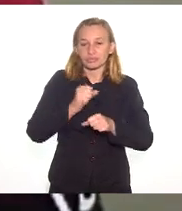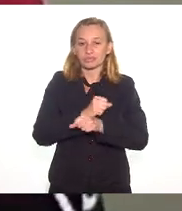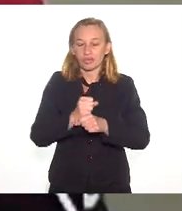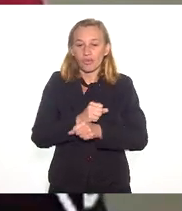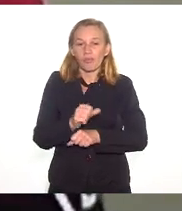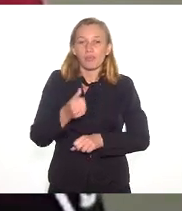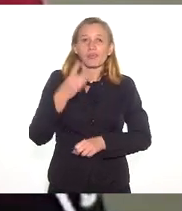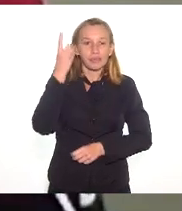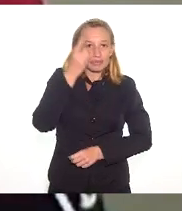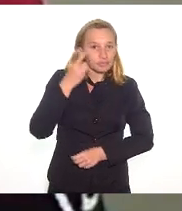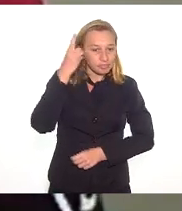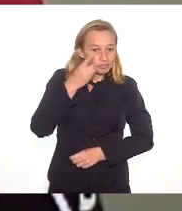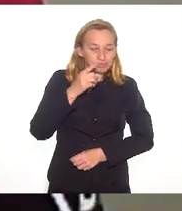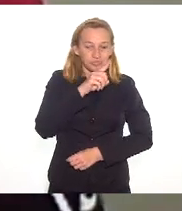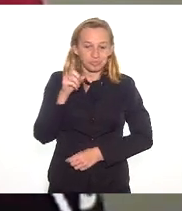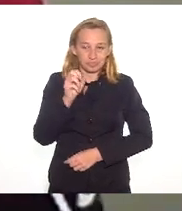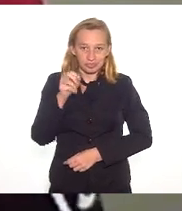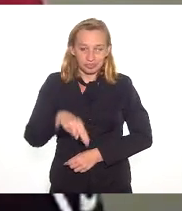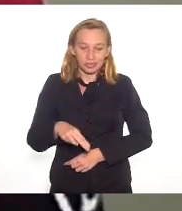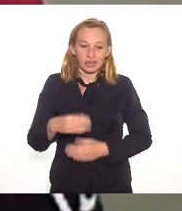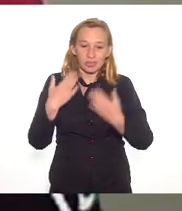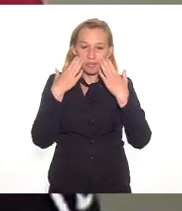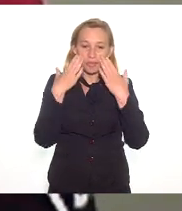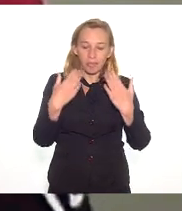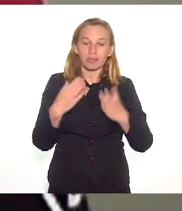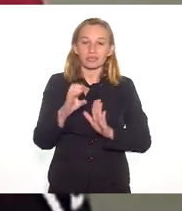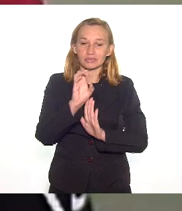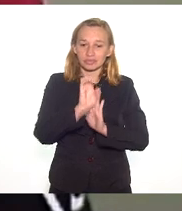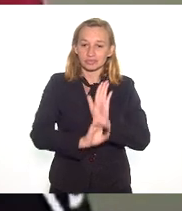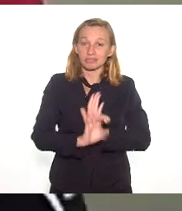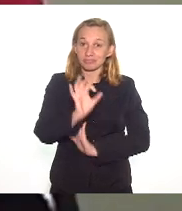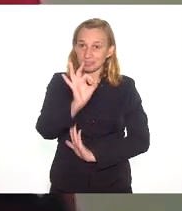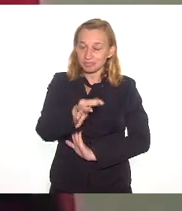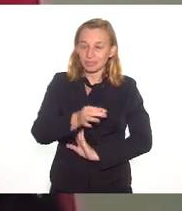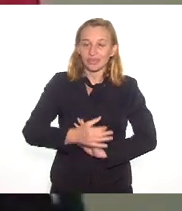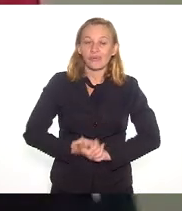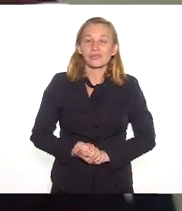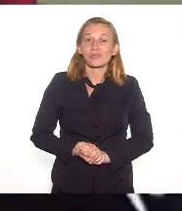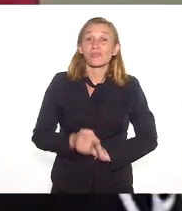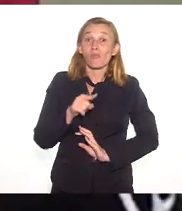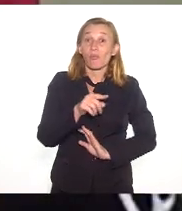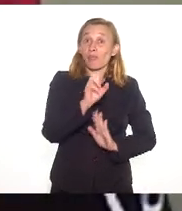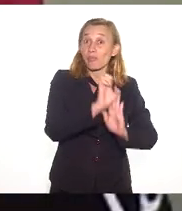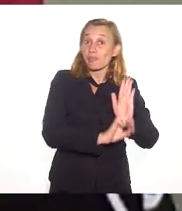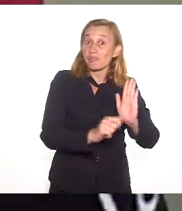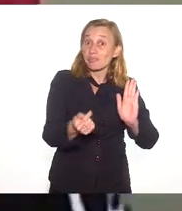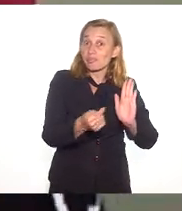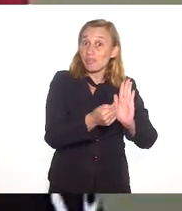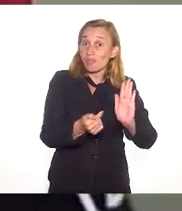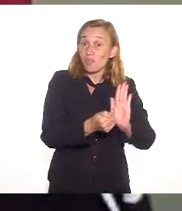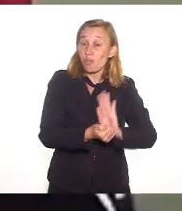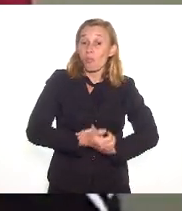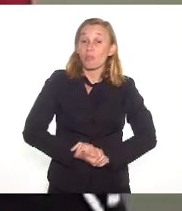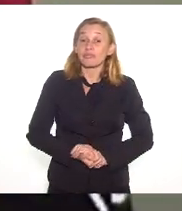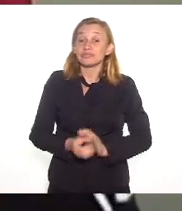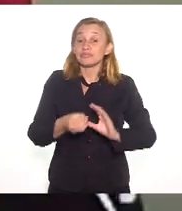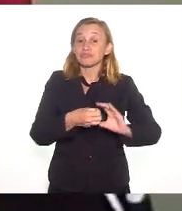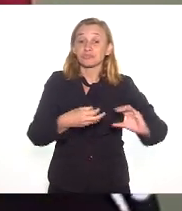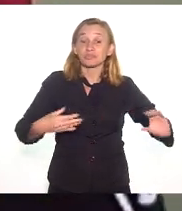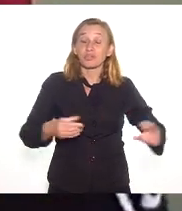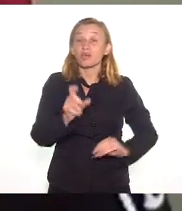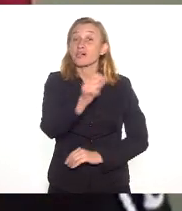Zeidan apresentou uma emenda, que é uma emenda legítima, só que essa emenda ela caracteriza como